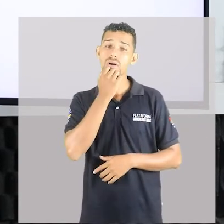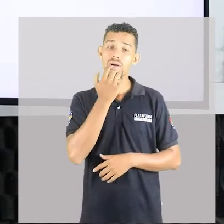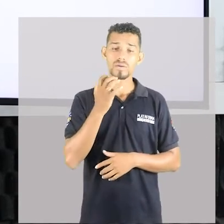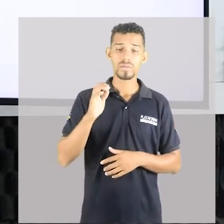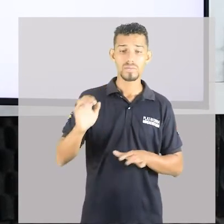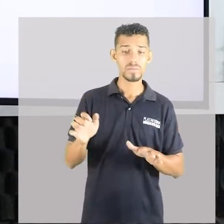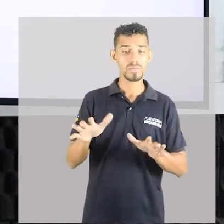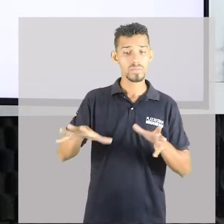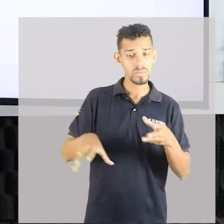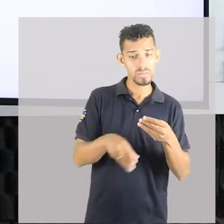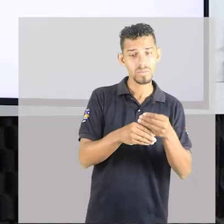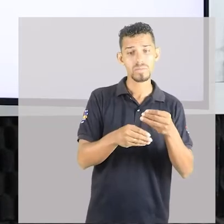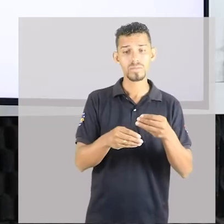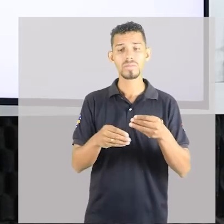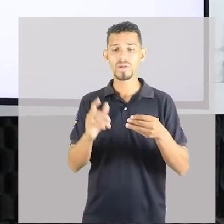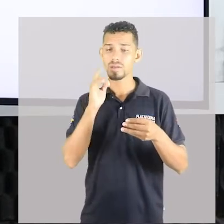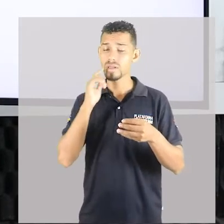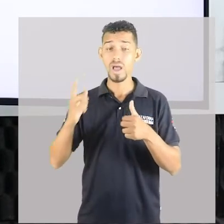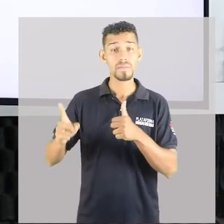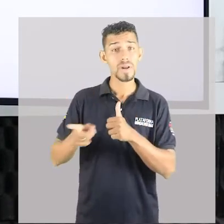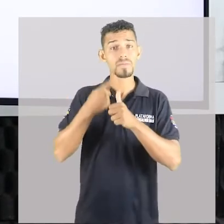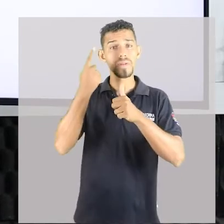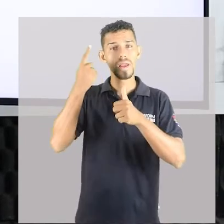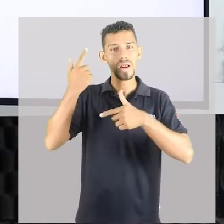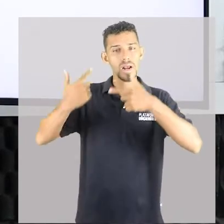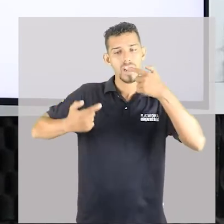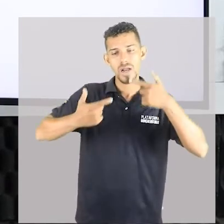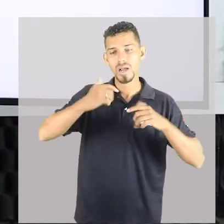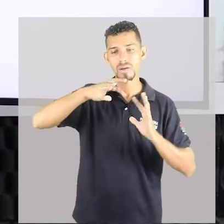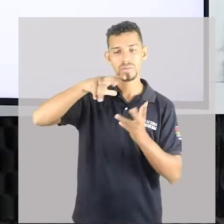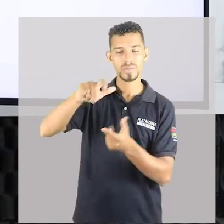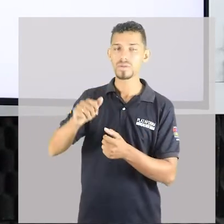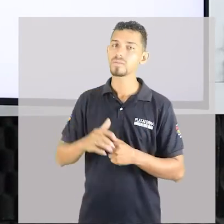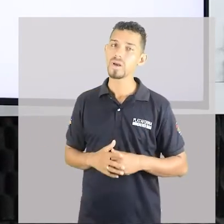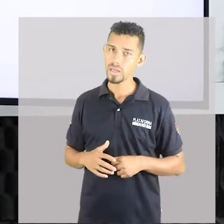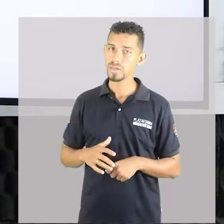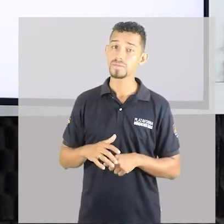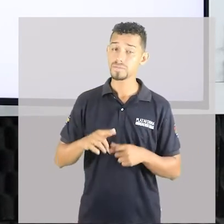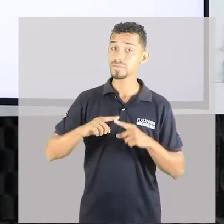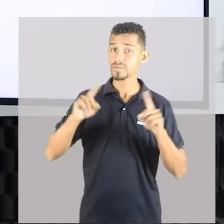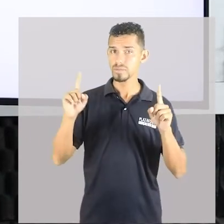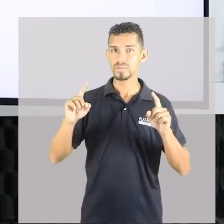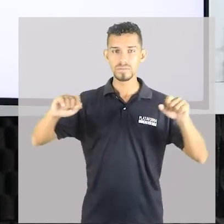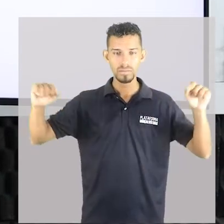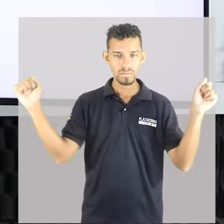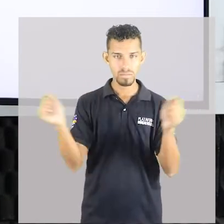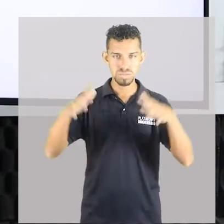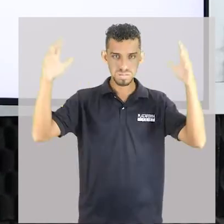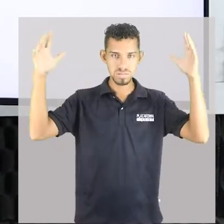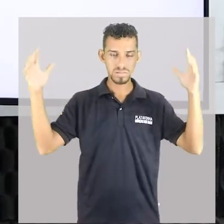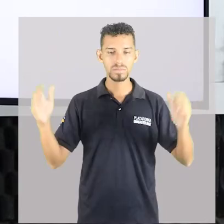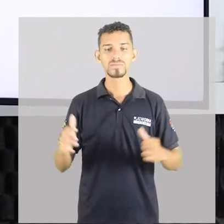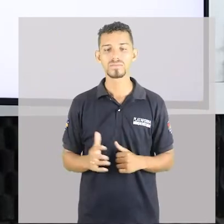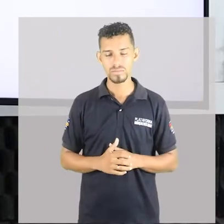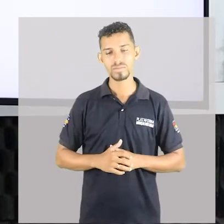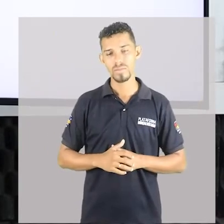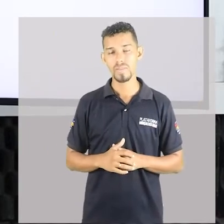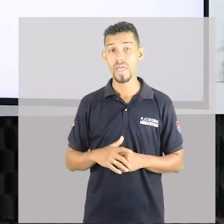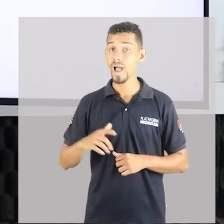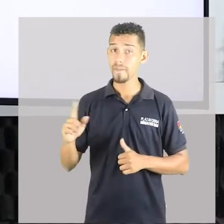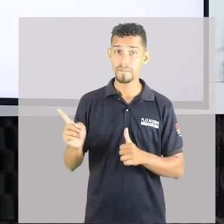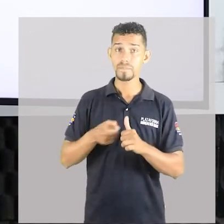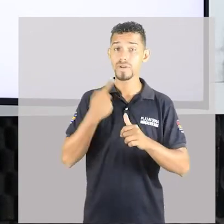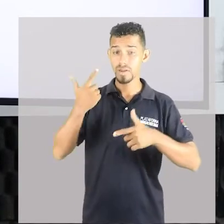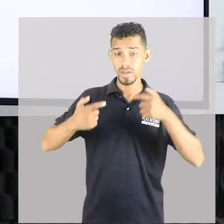à eclosão da Primeira Guerra Mundial. Então, parecia que isso ia muito bem, mas em algum momento a bomba estourou, que foi a Primeira